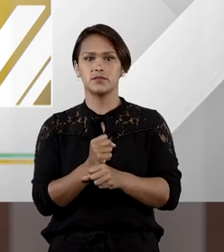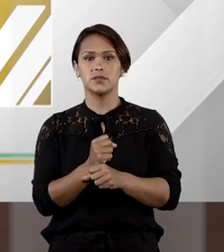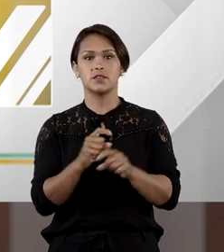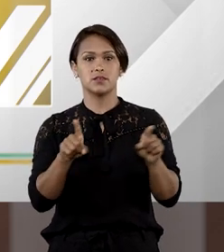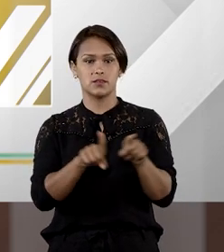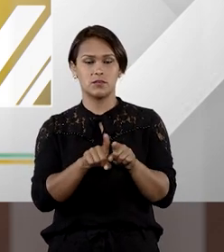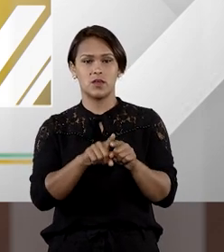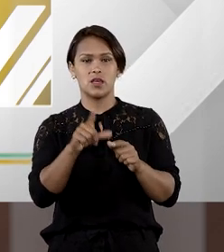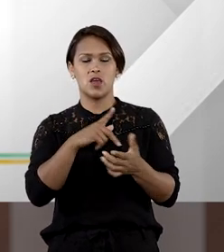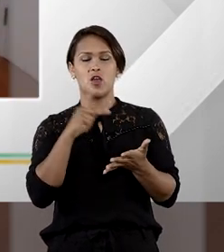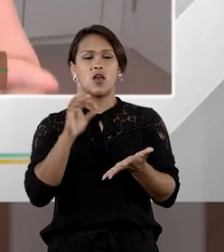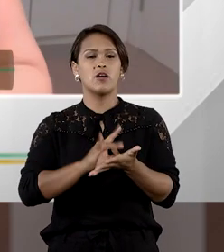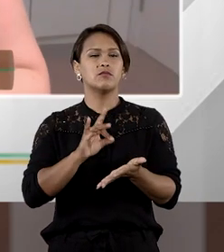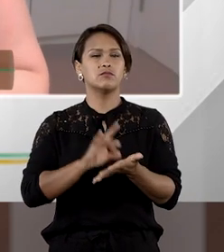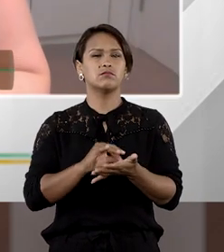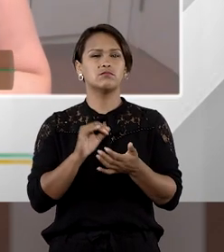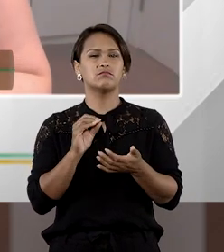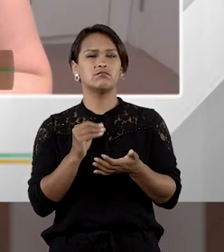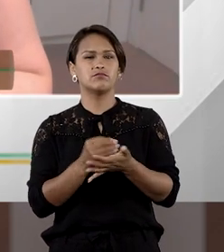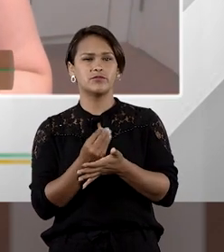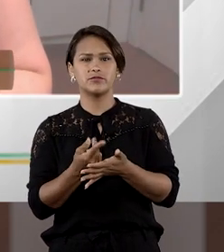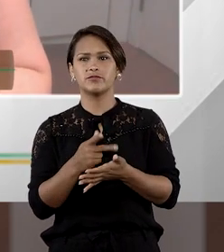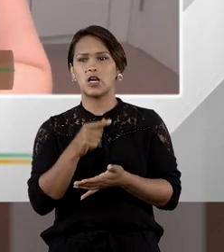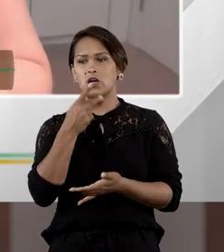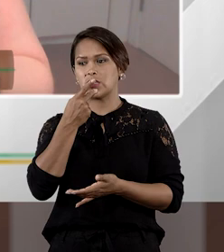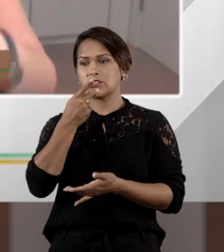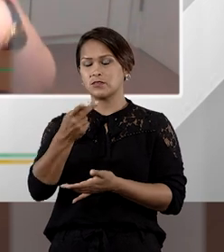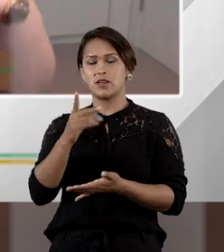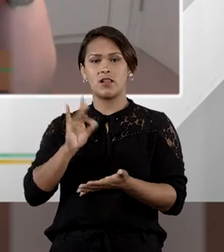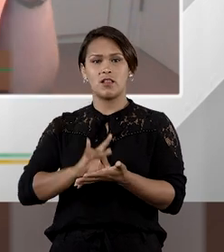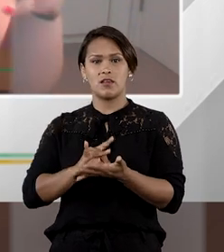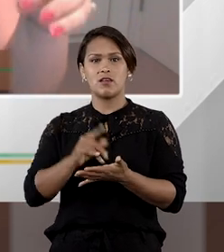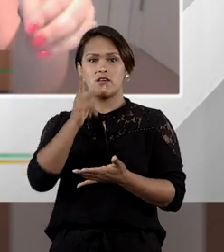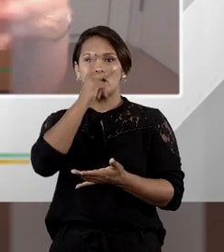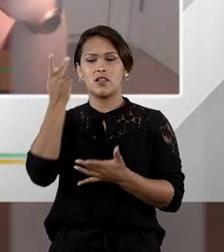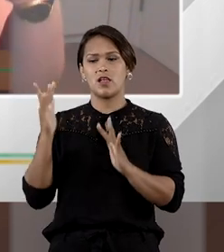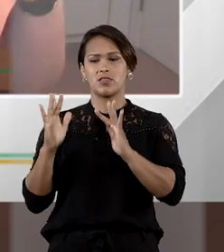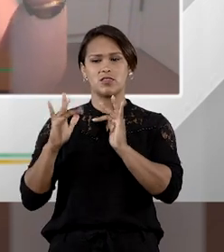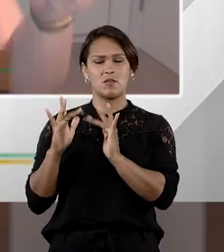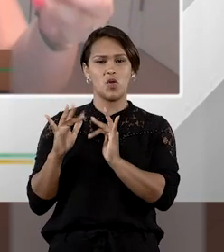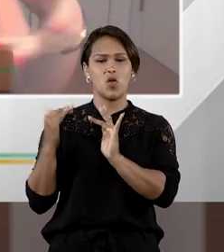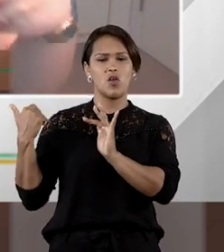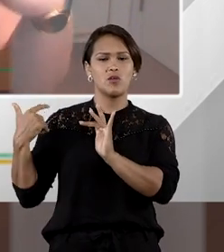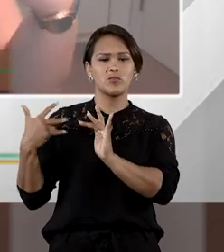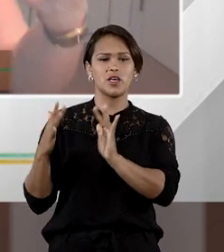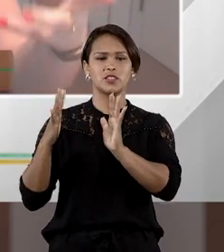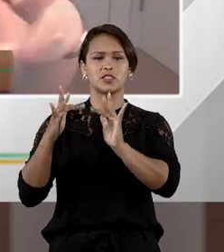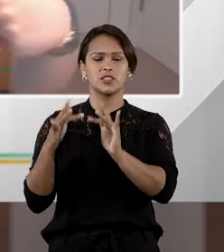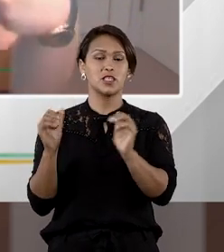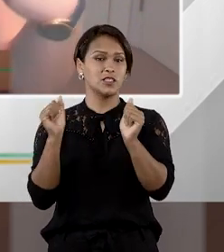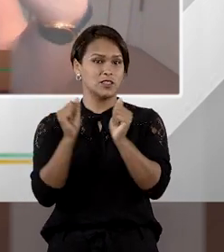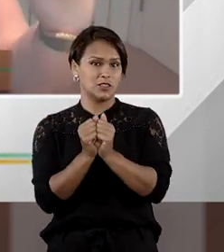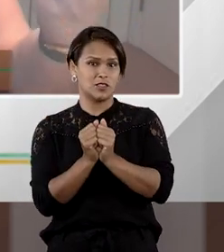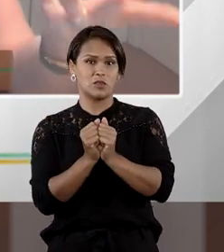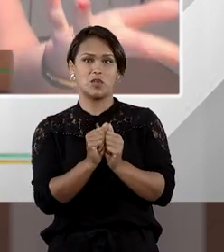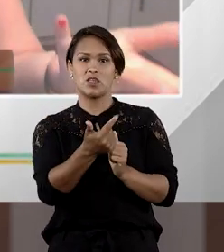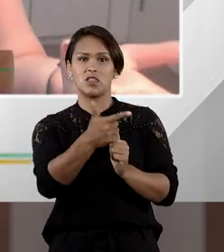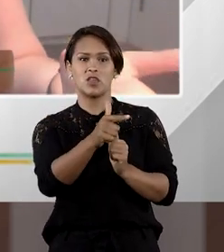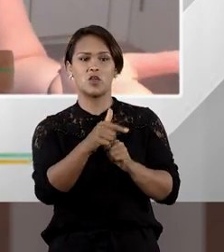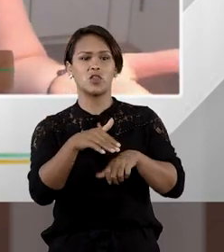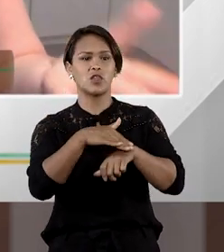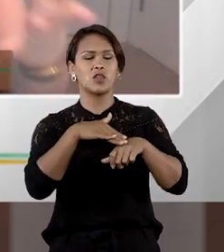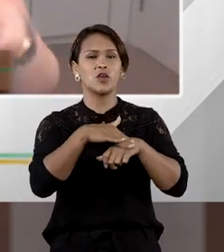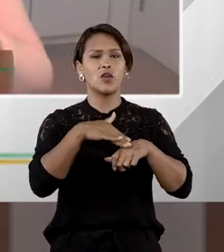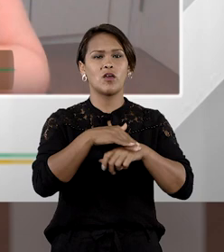até uma falta de lealdade das pessoas. Então, na fase do namoro, quando, né, as pessoas estão juntas, muitas vezes não há